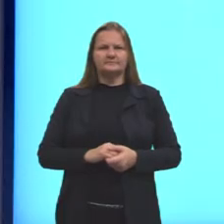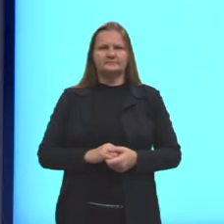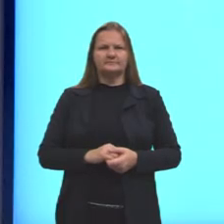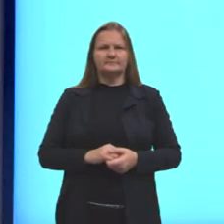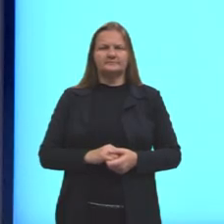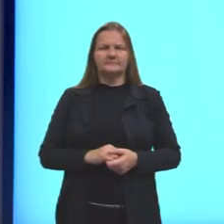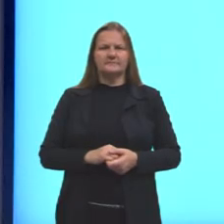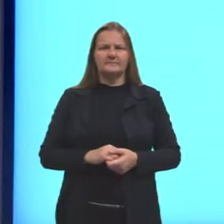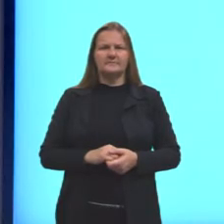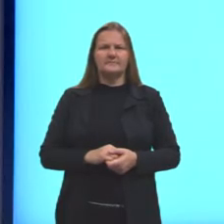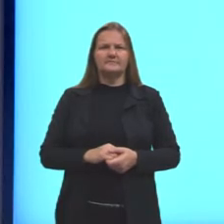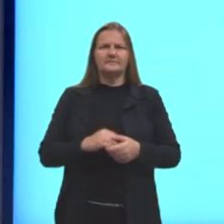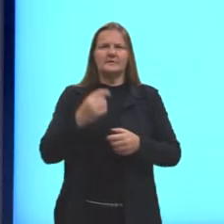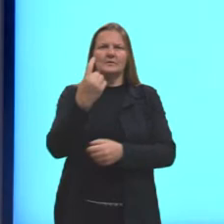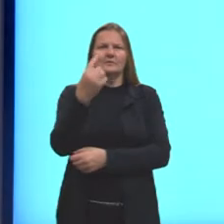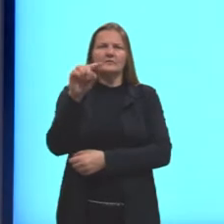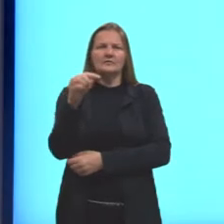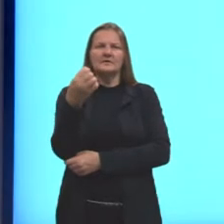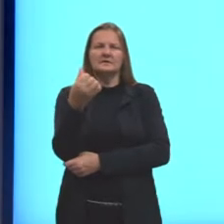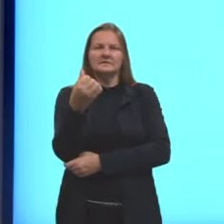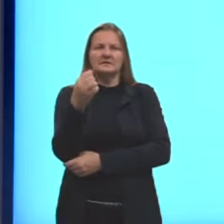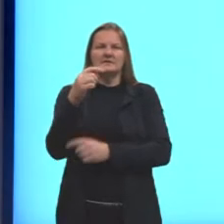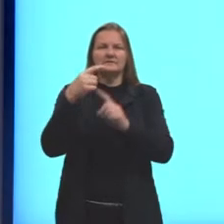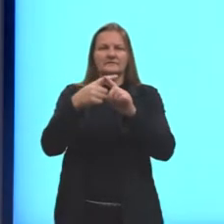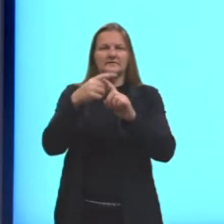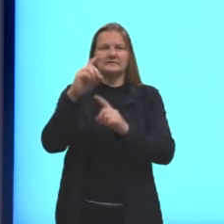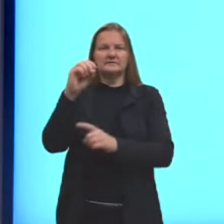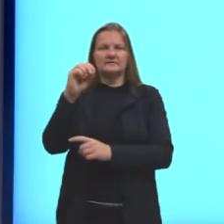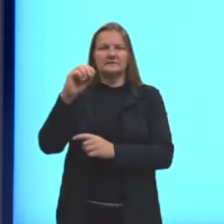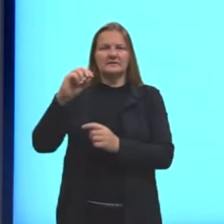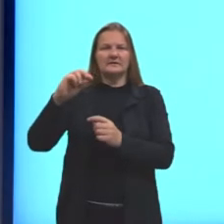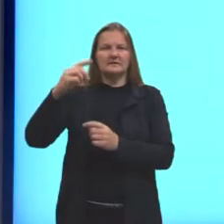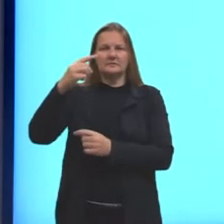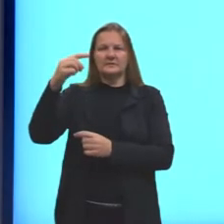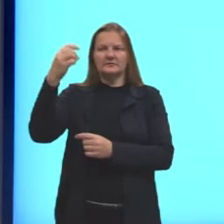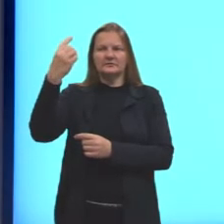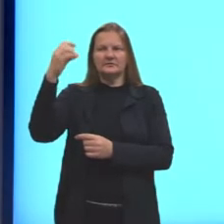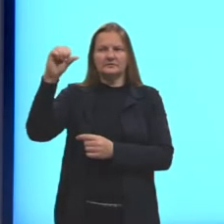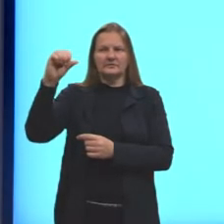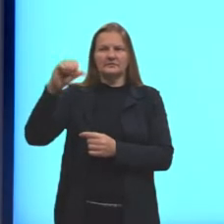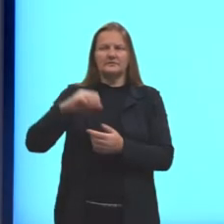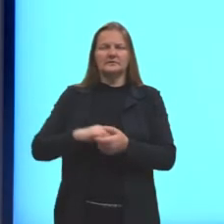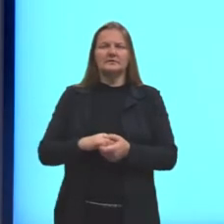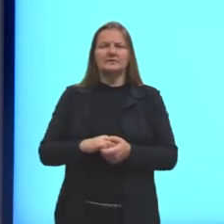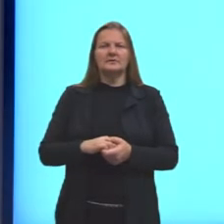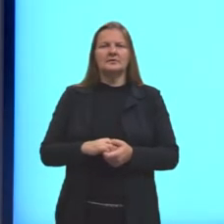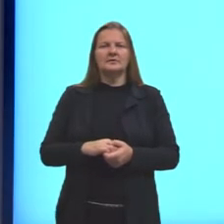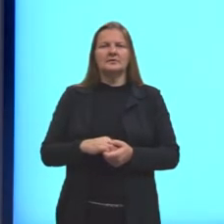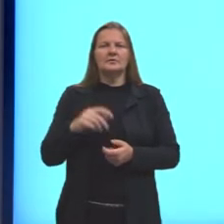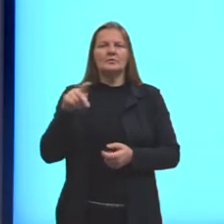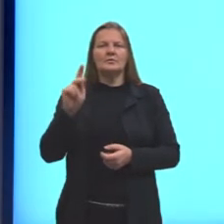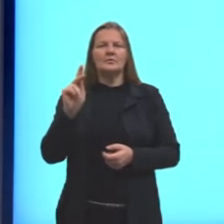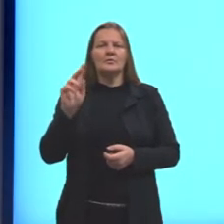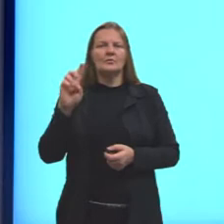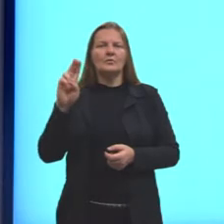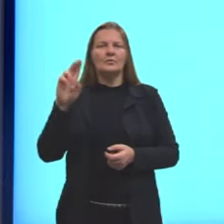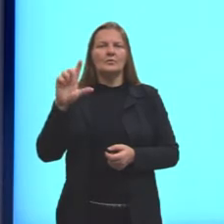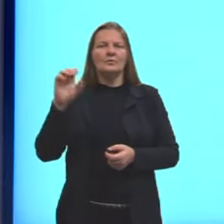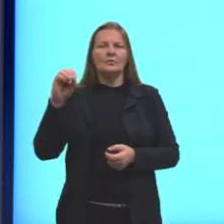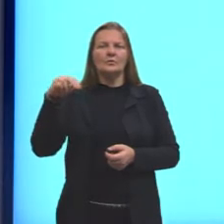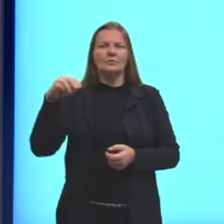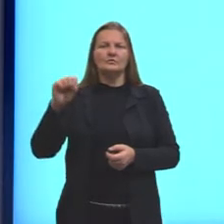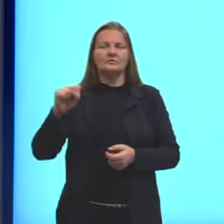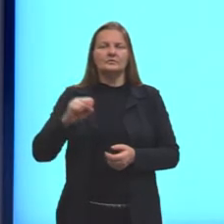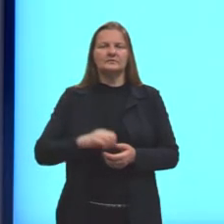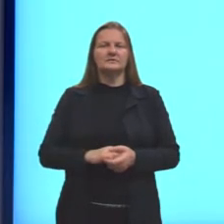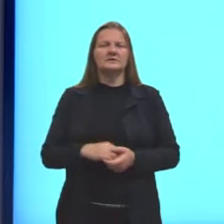na natureza 1,6 vezes 10 elevado na menos 19 com Londres tá aqui já entra uma parte